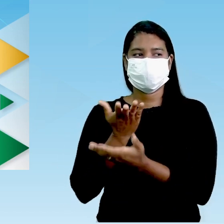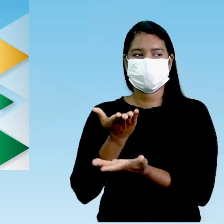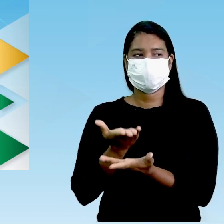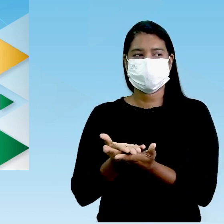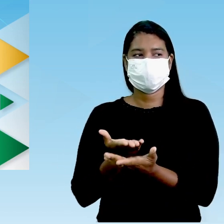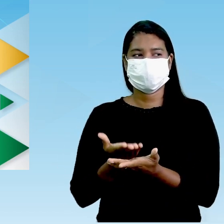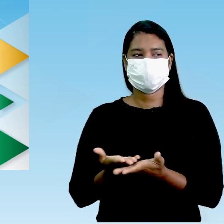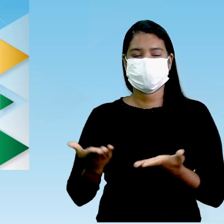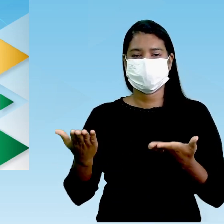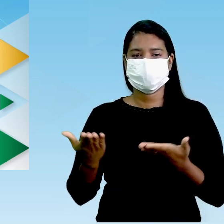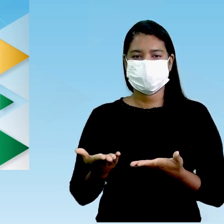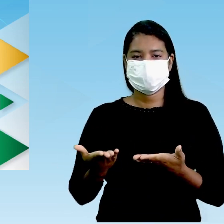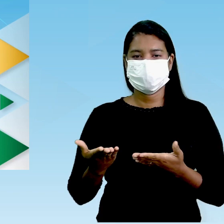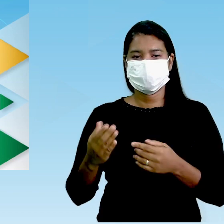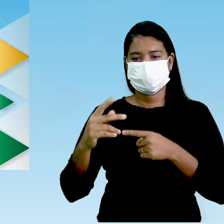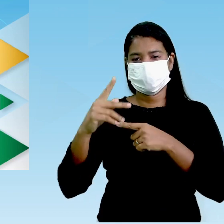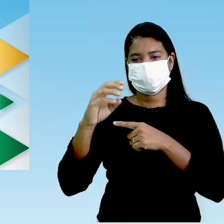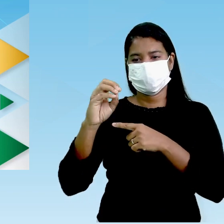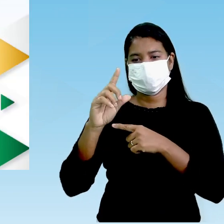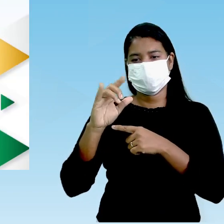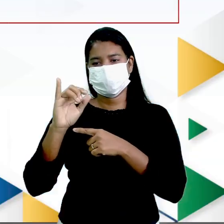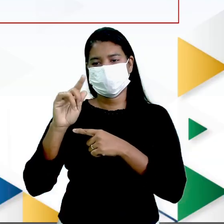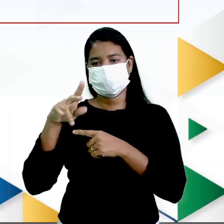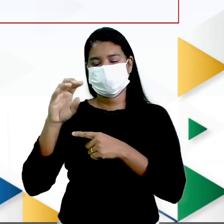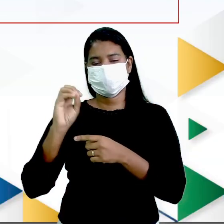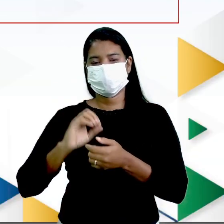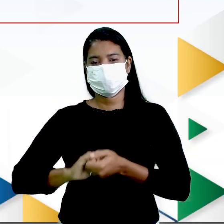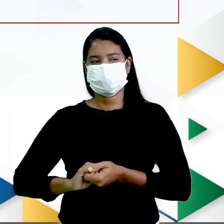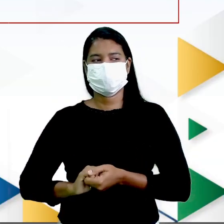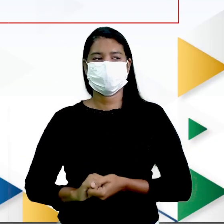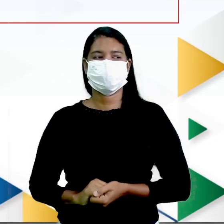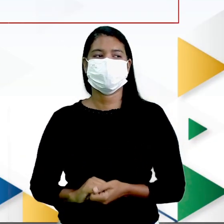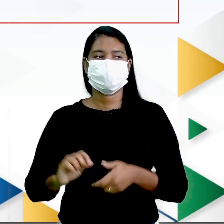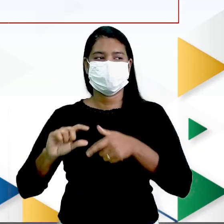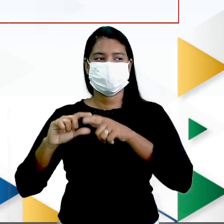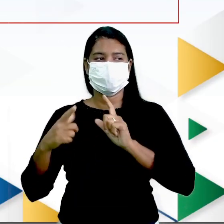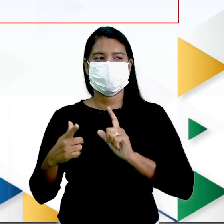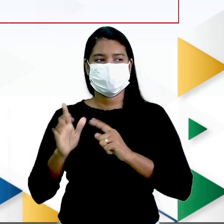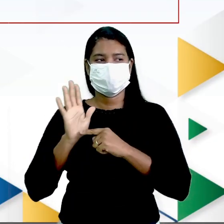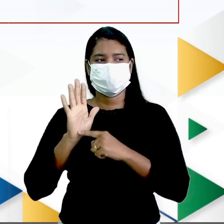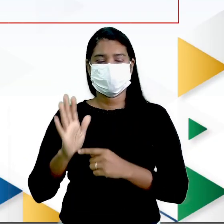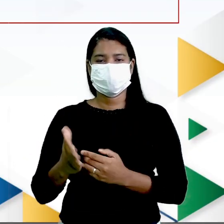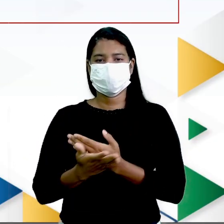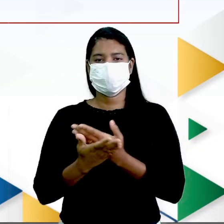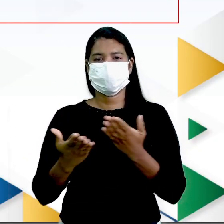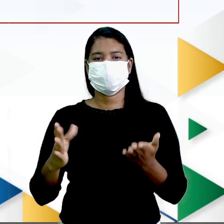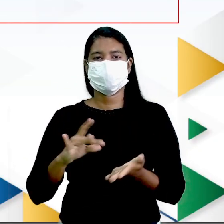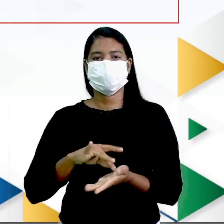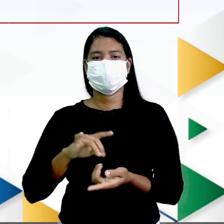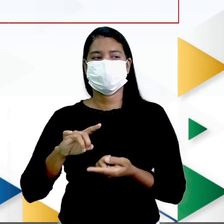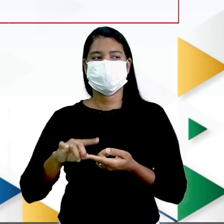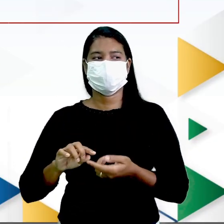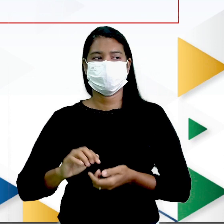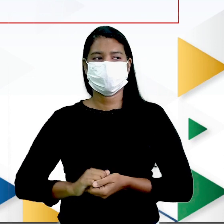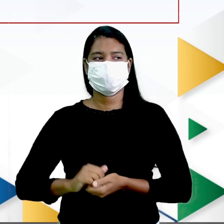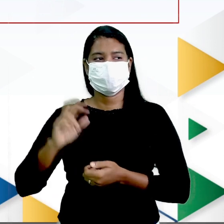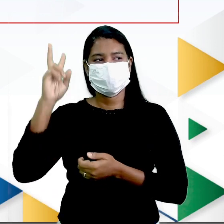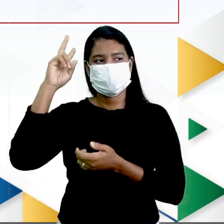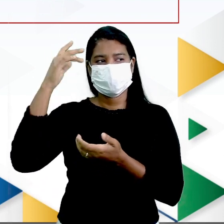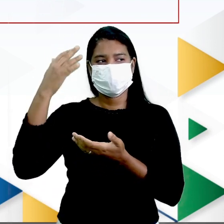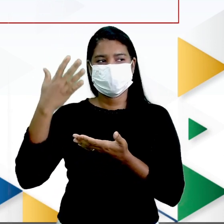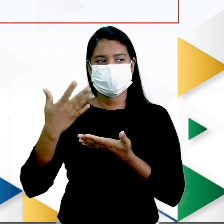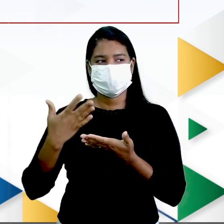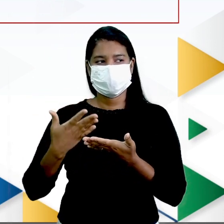sobre polígonos, tá bom? Vamos lá, seguindo então, eu vou mostrar para vocês sobre um pouquinho da história,